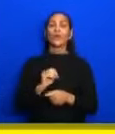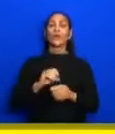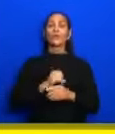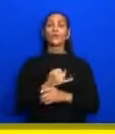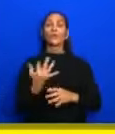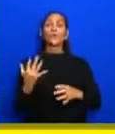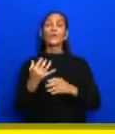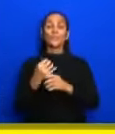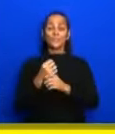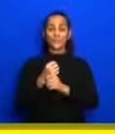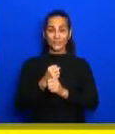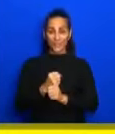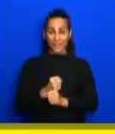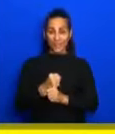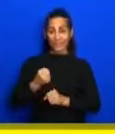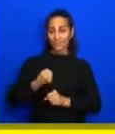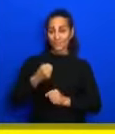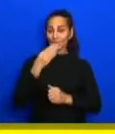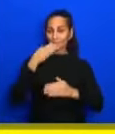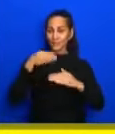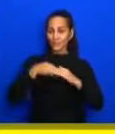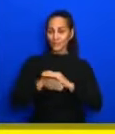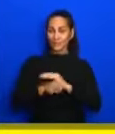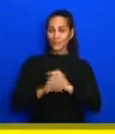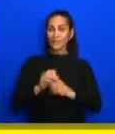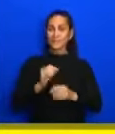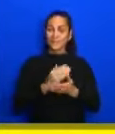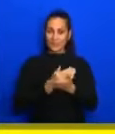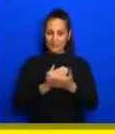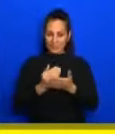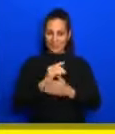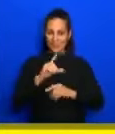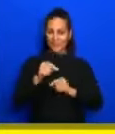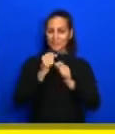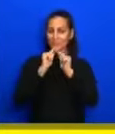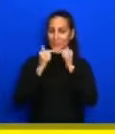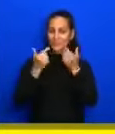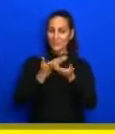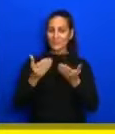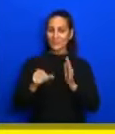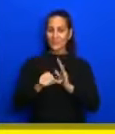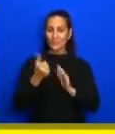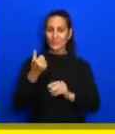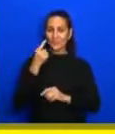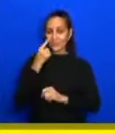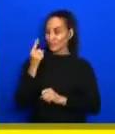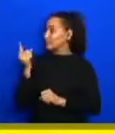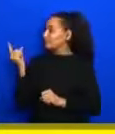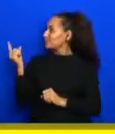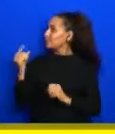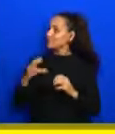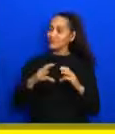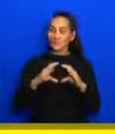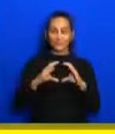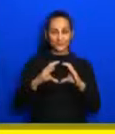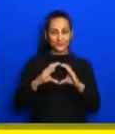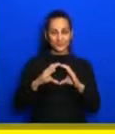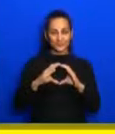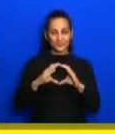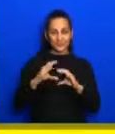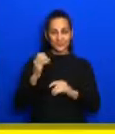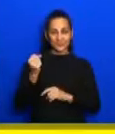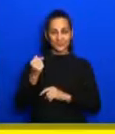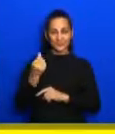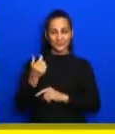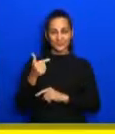o universo de números da Time Mania. Está começando o sorteio, boa sorte. A primeira dezena na tela, bola branca